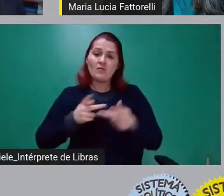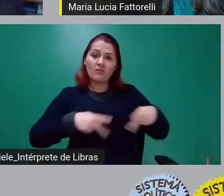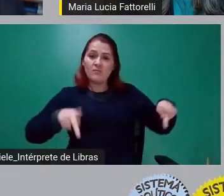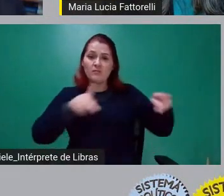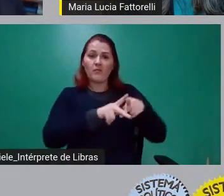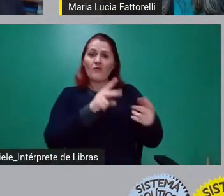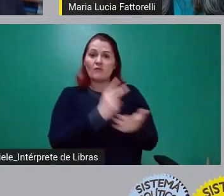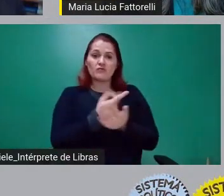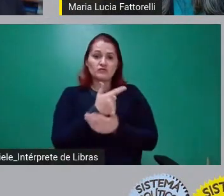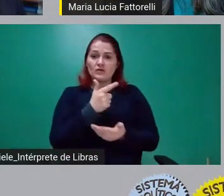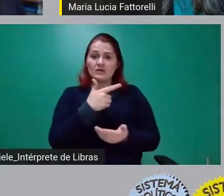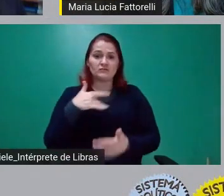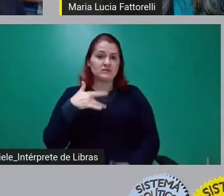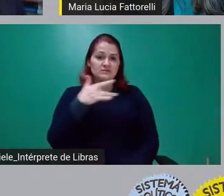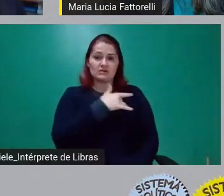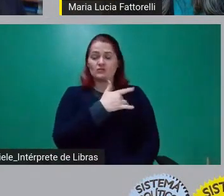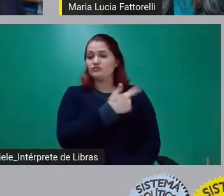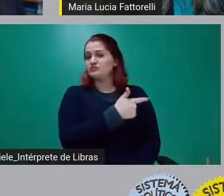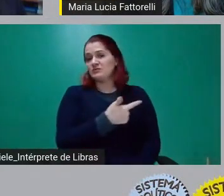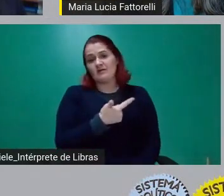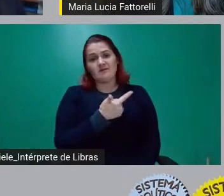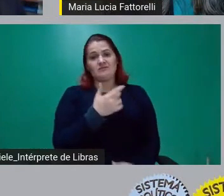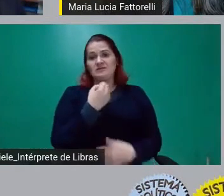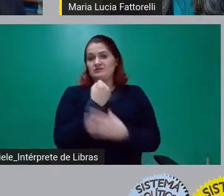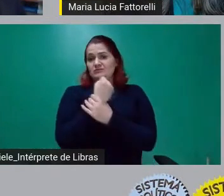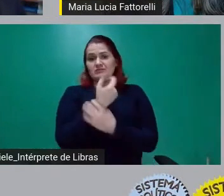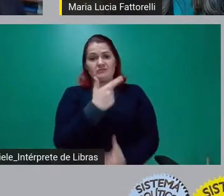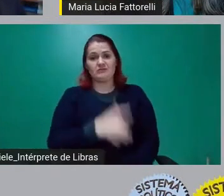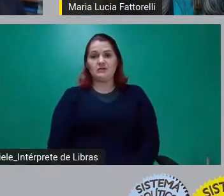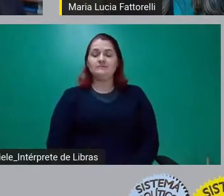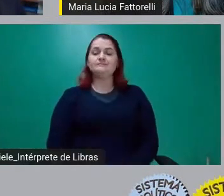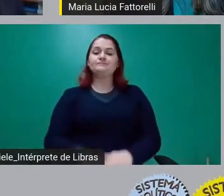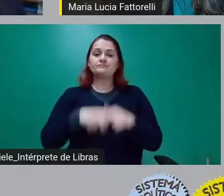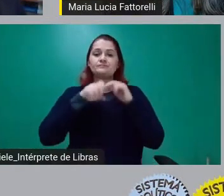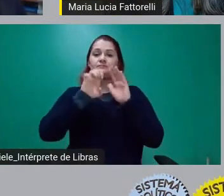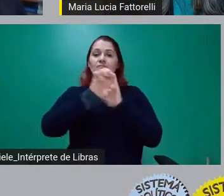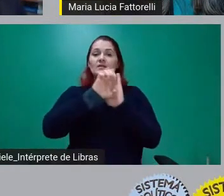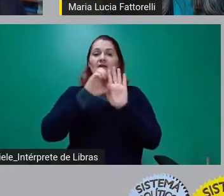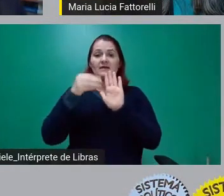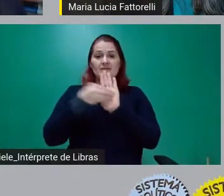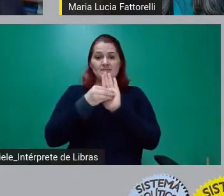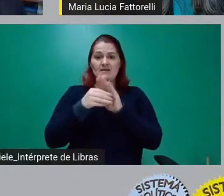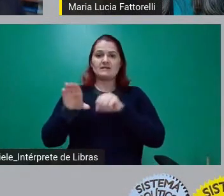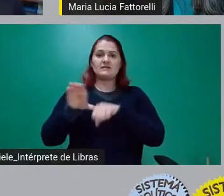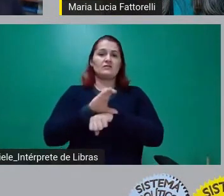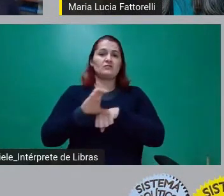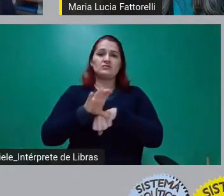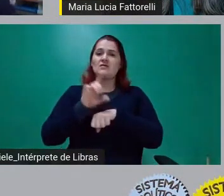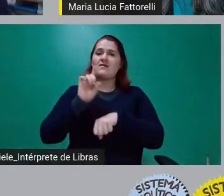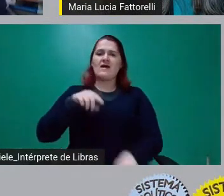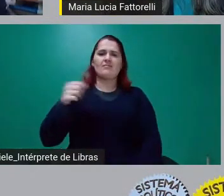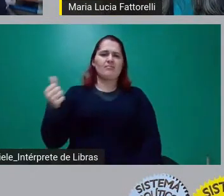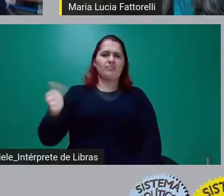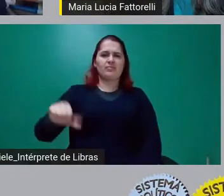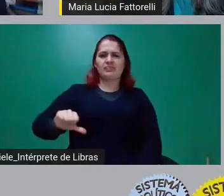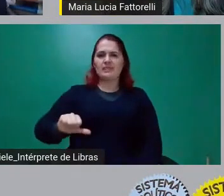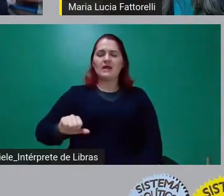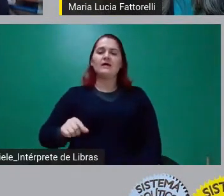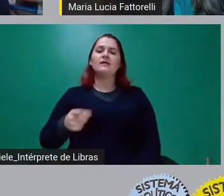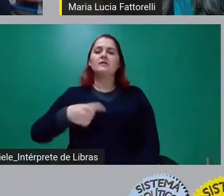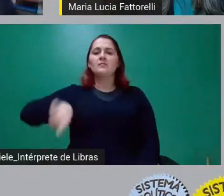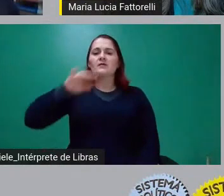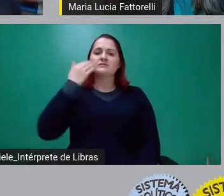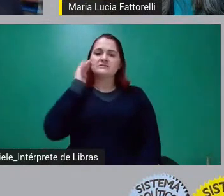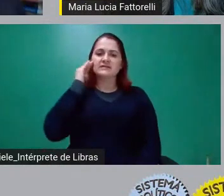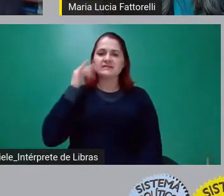a emenda constitucional é perversa. Para concluir, na saúde, na educação, o Futurice.